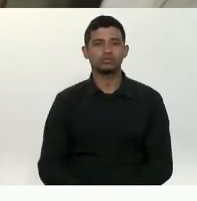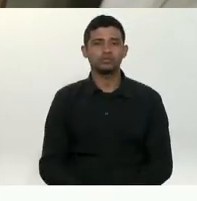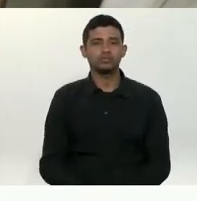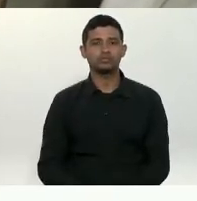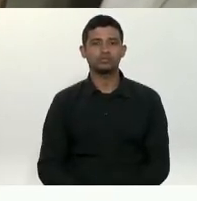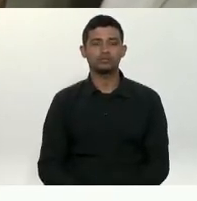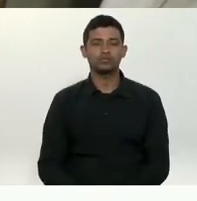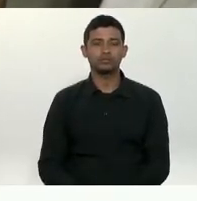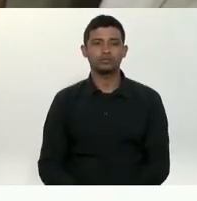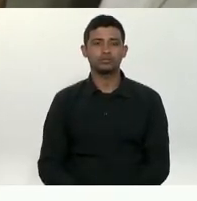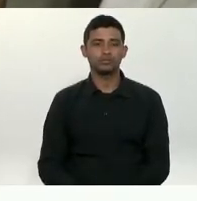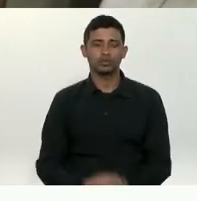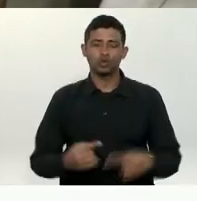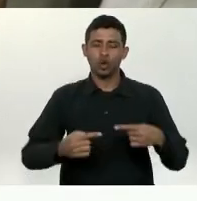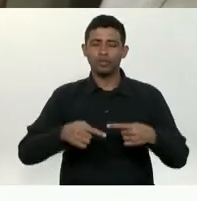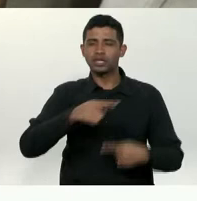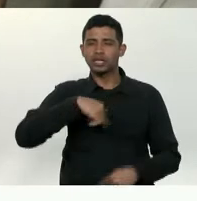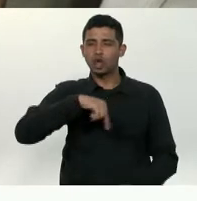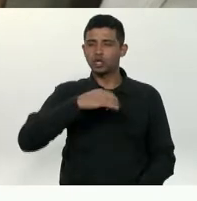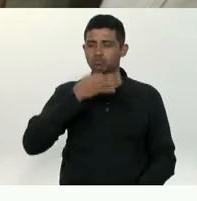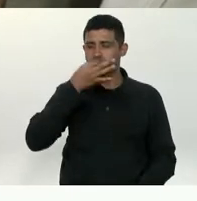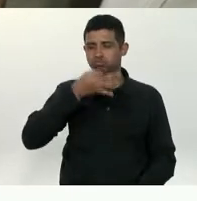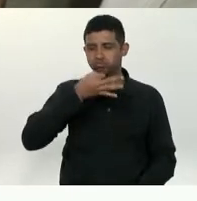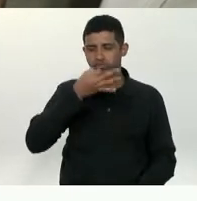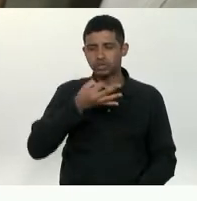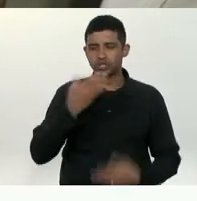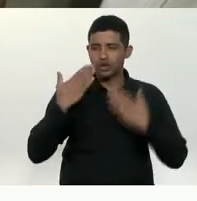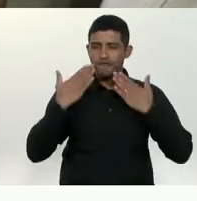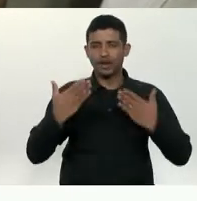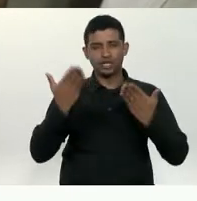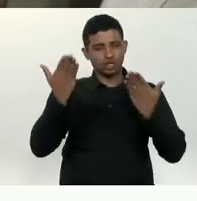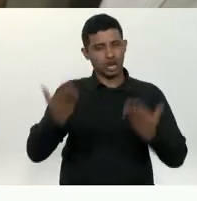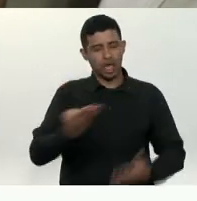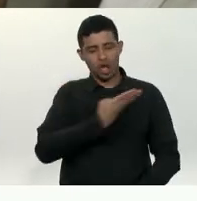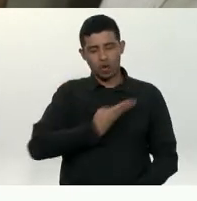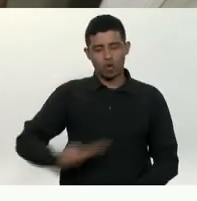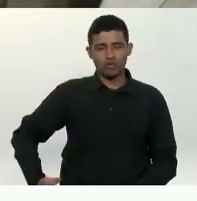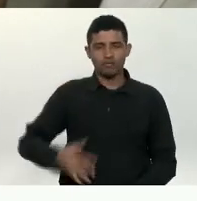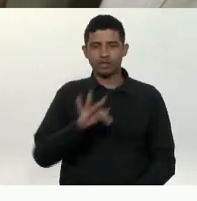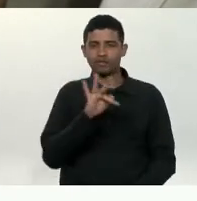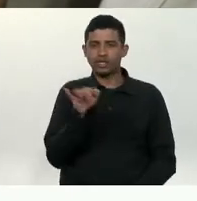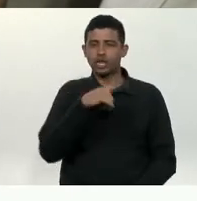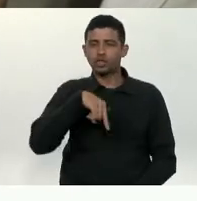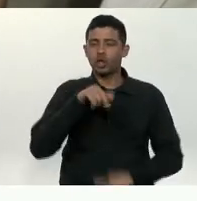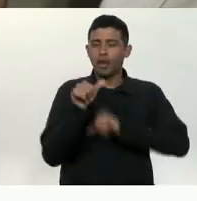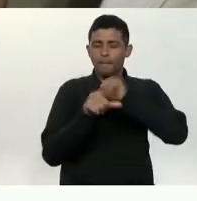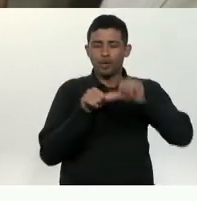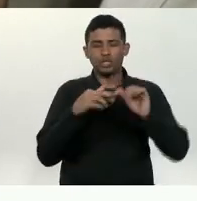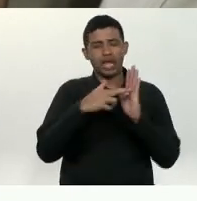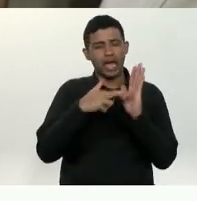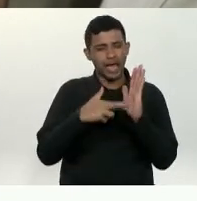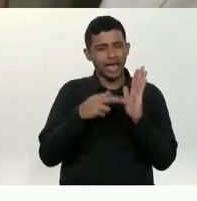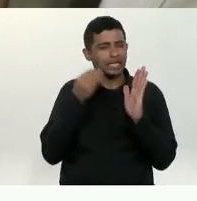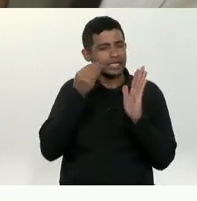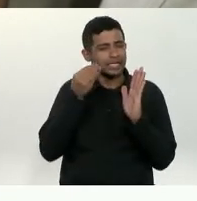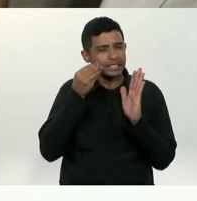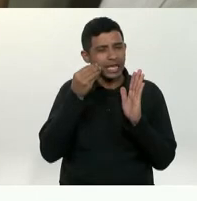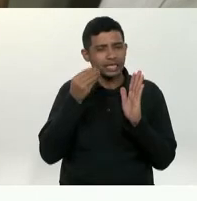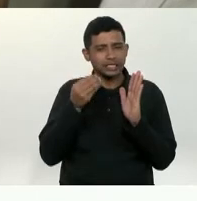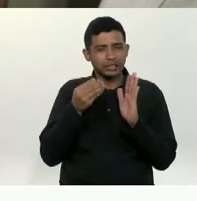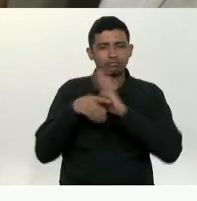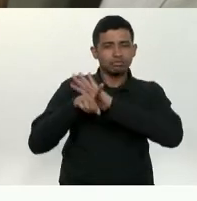é a nossa articulação perante o governo federal para alterarmos as regras do regime de recuperação fiscal, que hoje